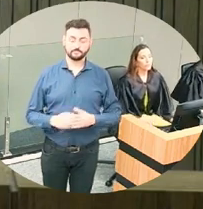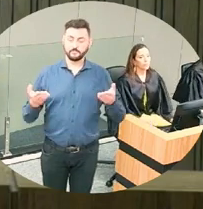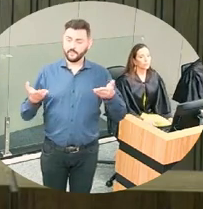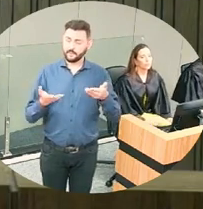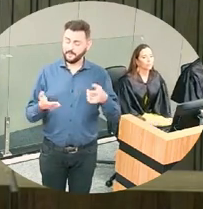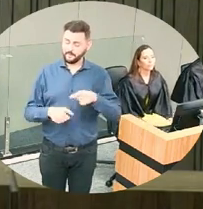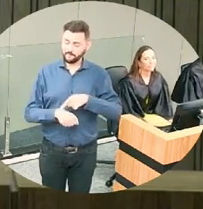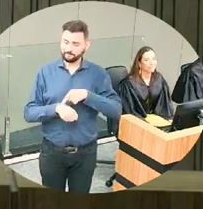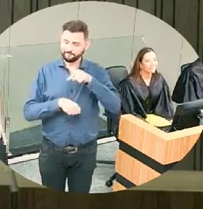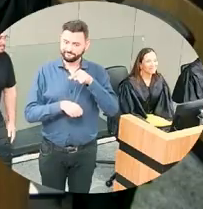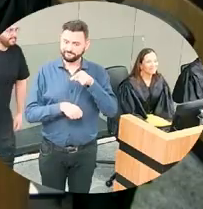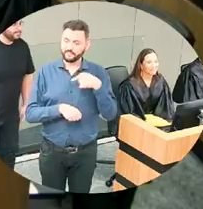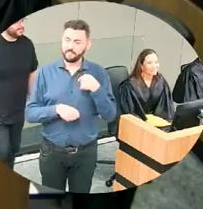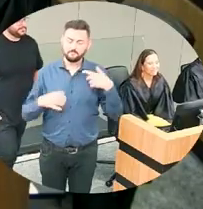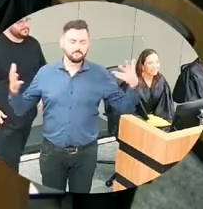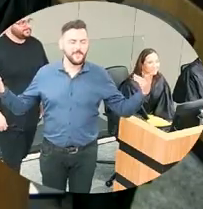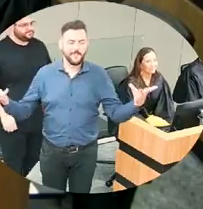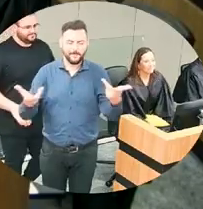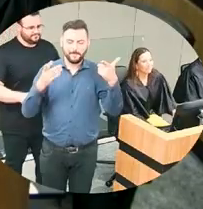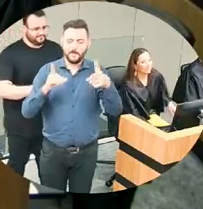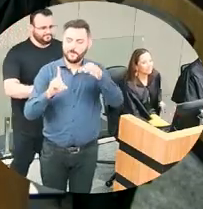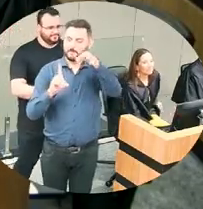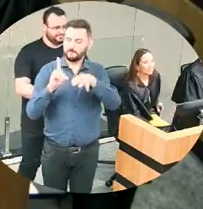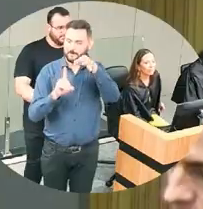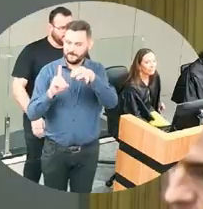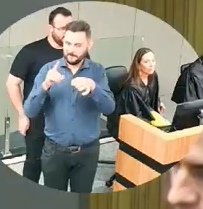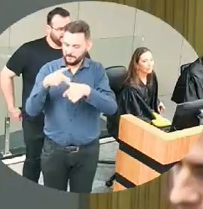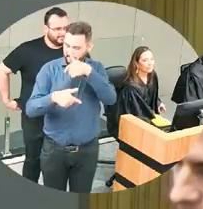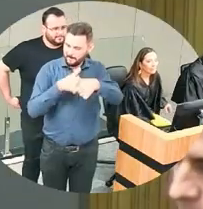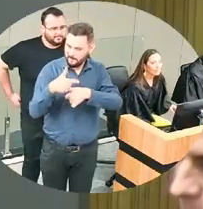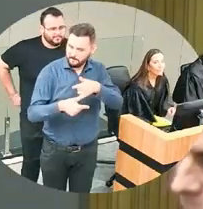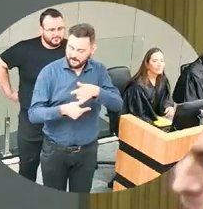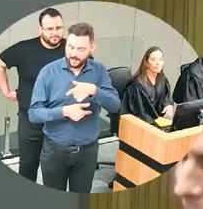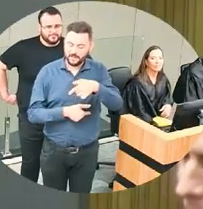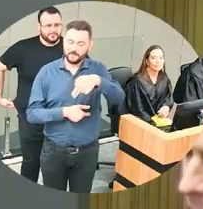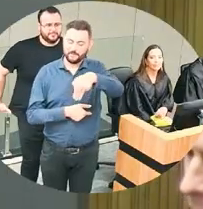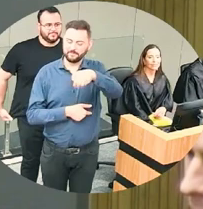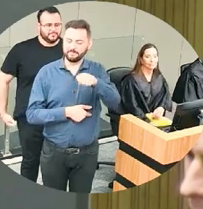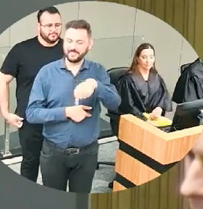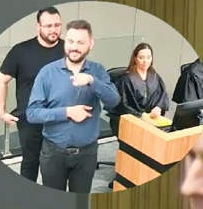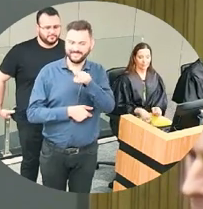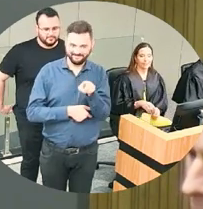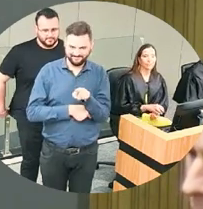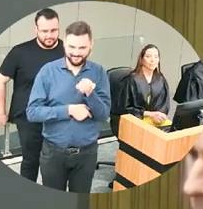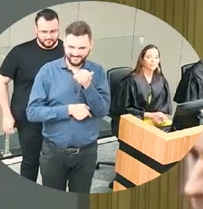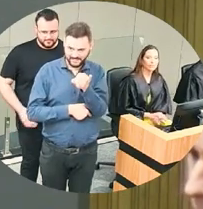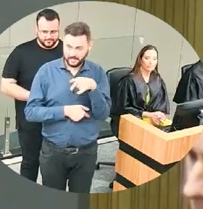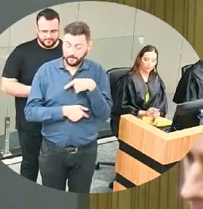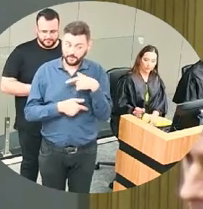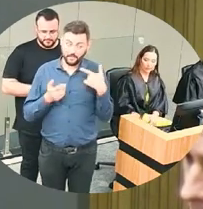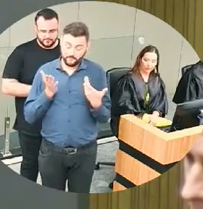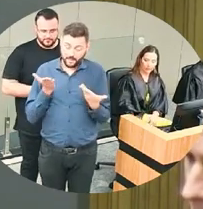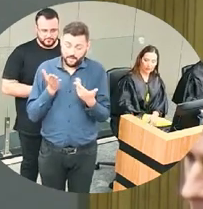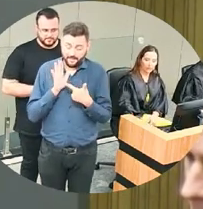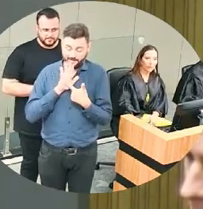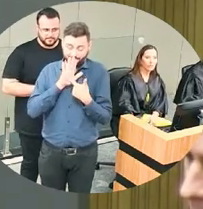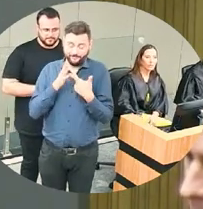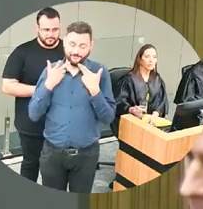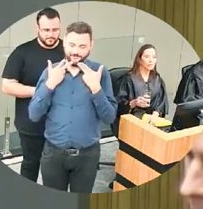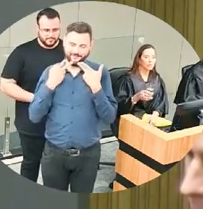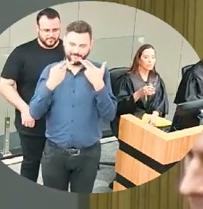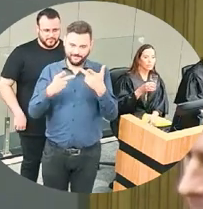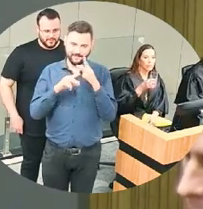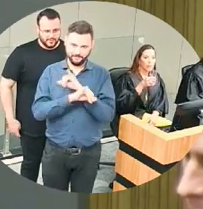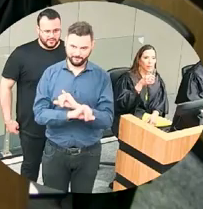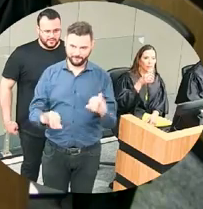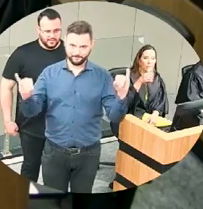neste momento o excelentíssimo Desembargador do trabalho José Ernesto manzi Presidente fará o seu